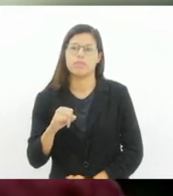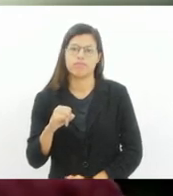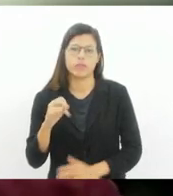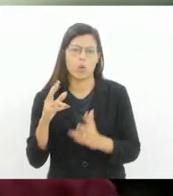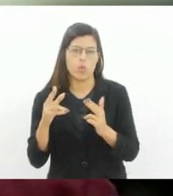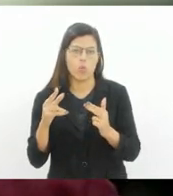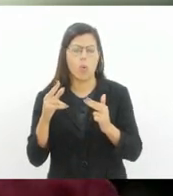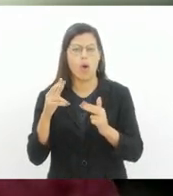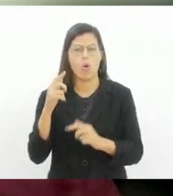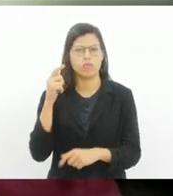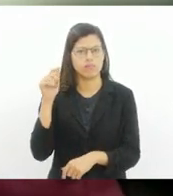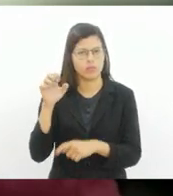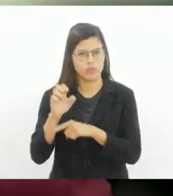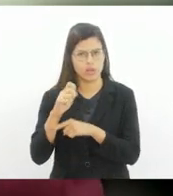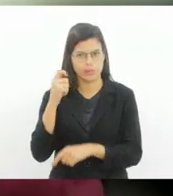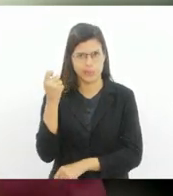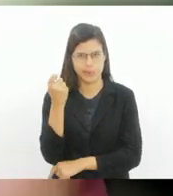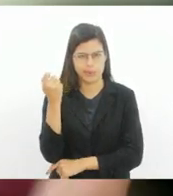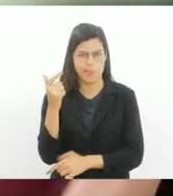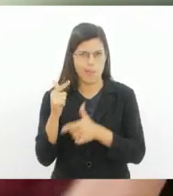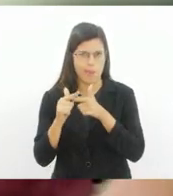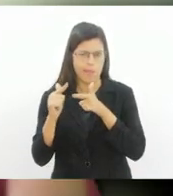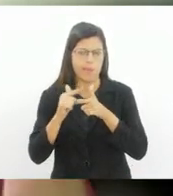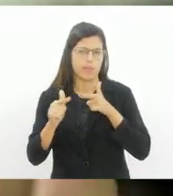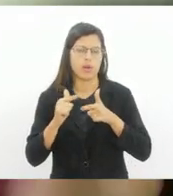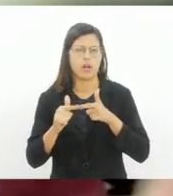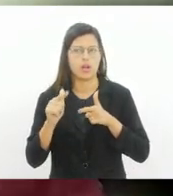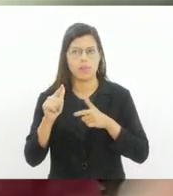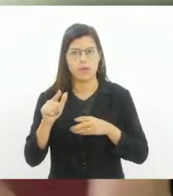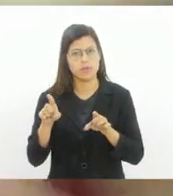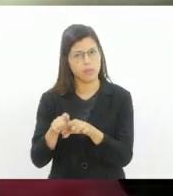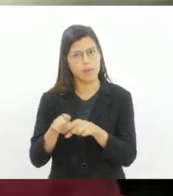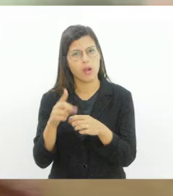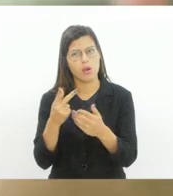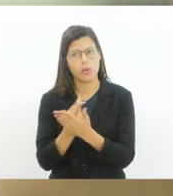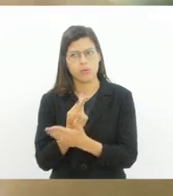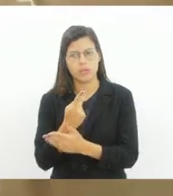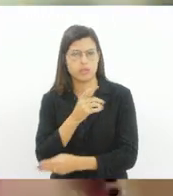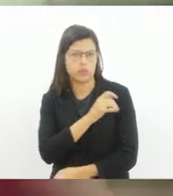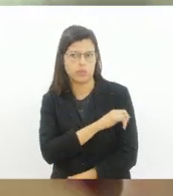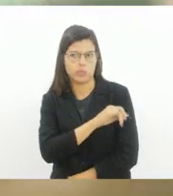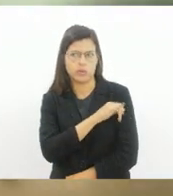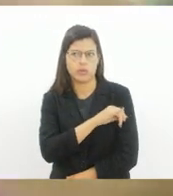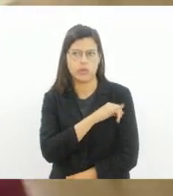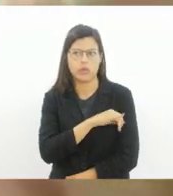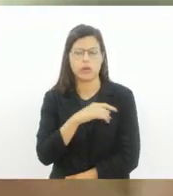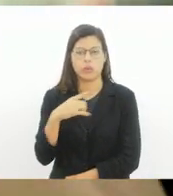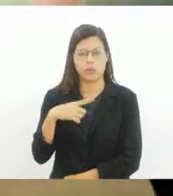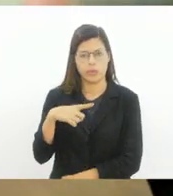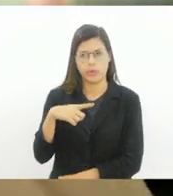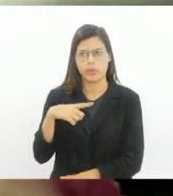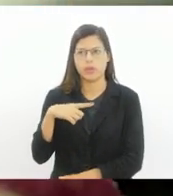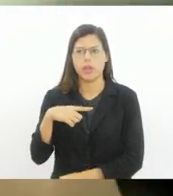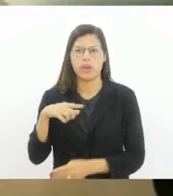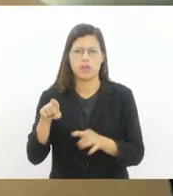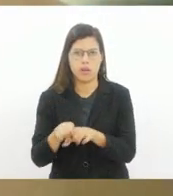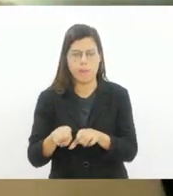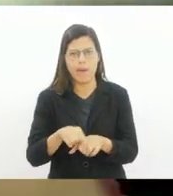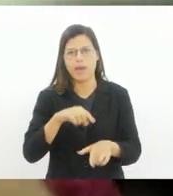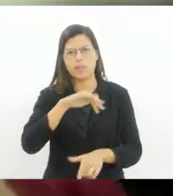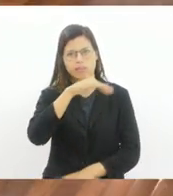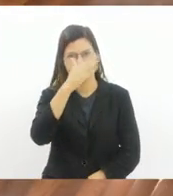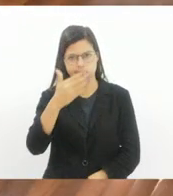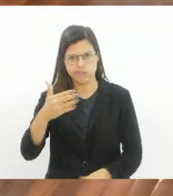Rio Grande do Sul, e que é comum também no Rio de Janeiro, infelizmente, né, tem situações aí de deslizamentos em